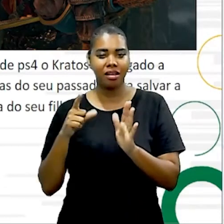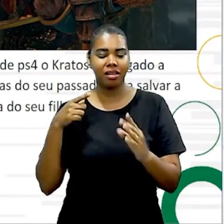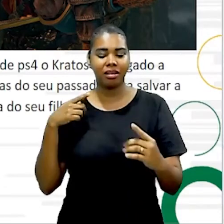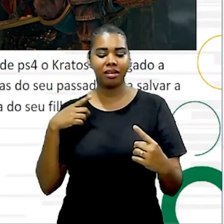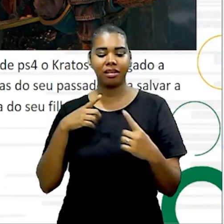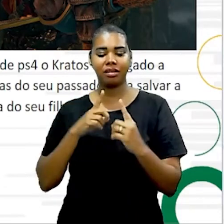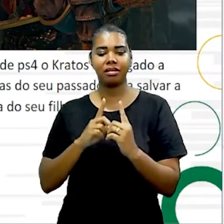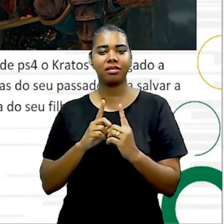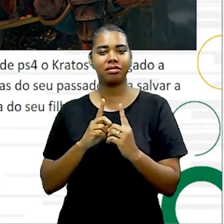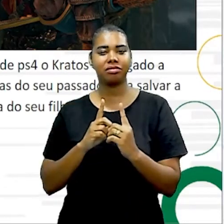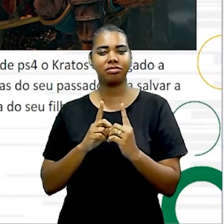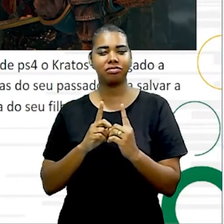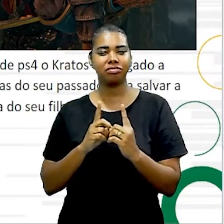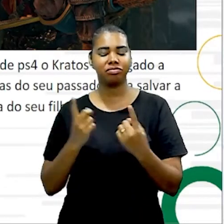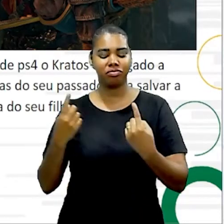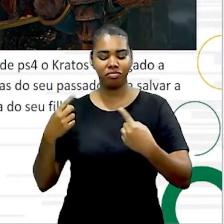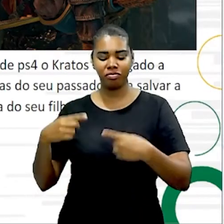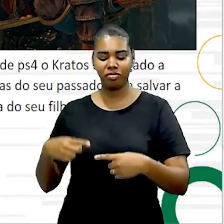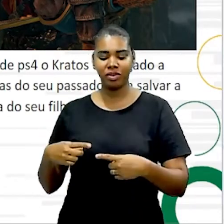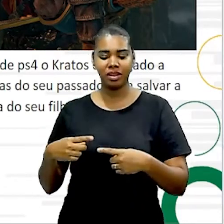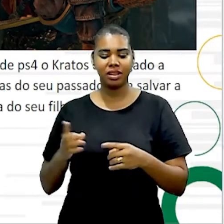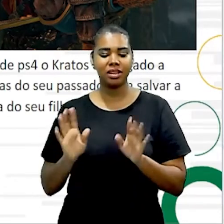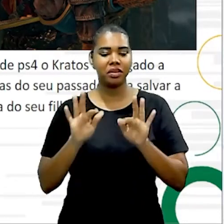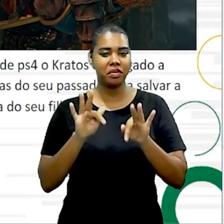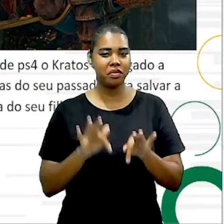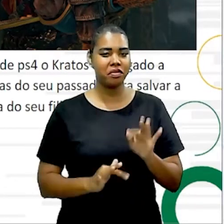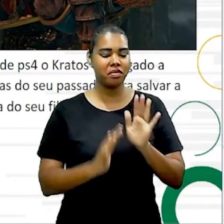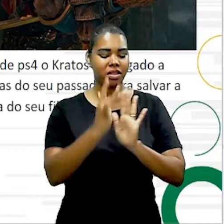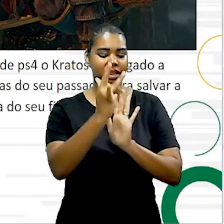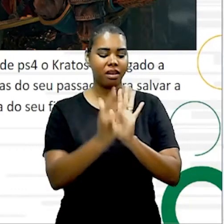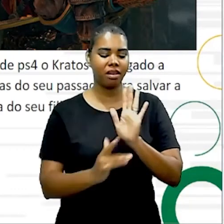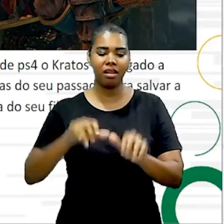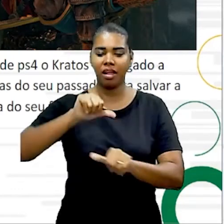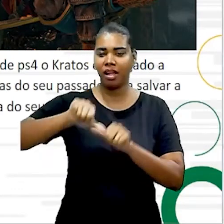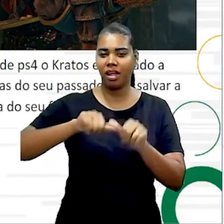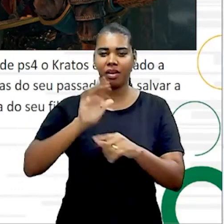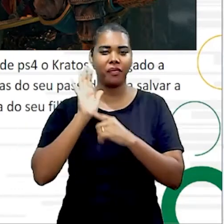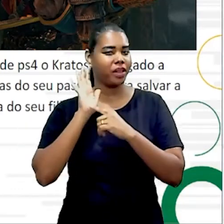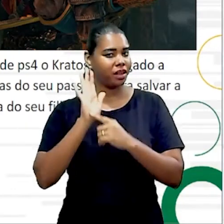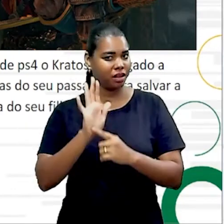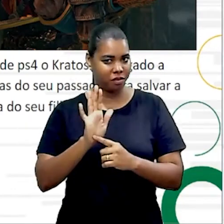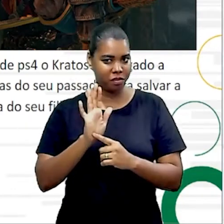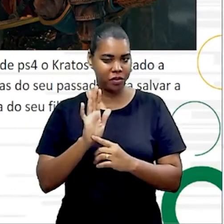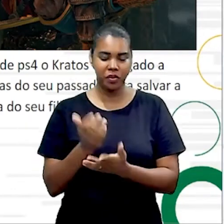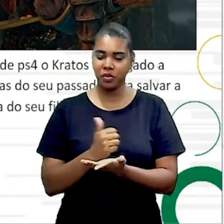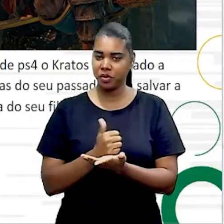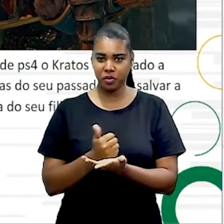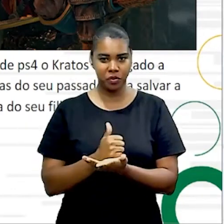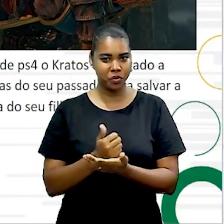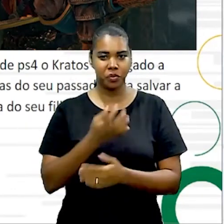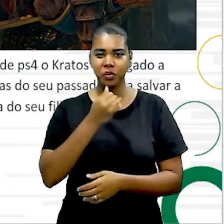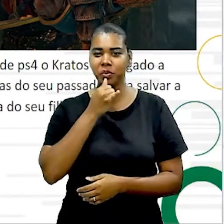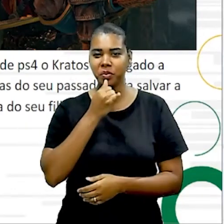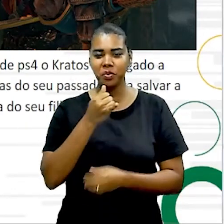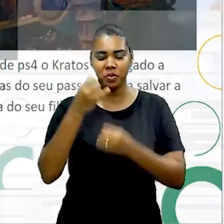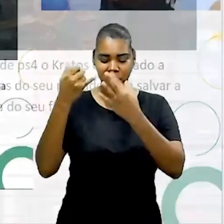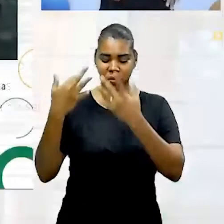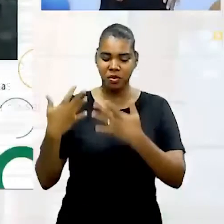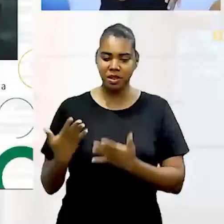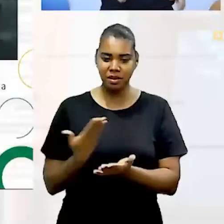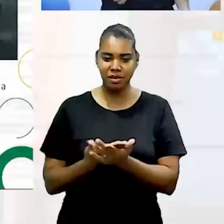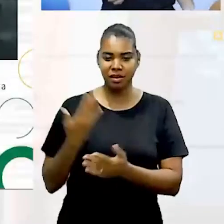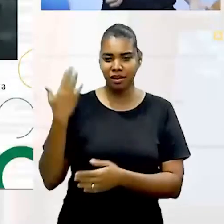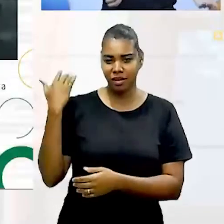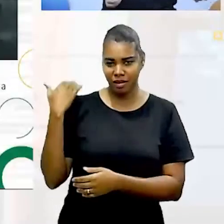o seu desafio final. É o momento que o roteiro mostra as mudanças no personagem. No jogo, por exemplo, como eu expliquei em umas aulas